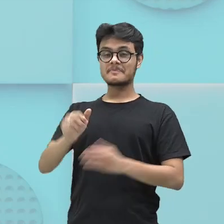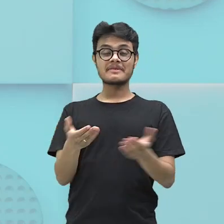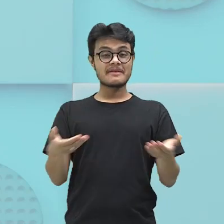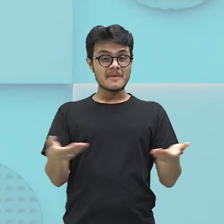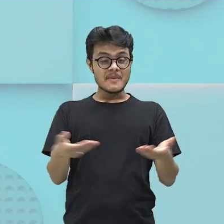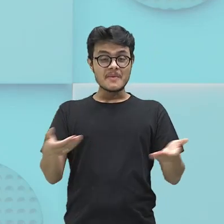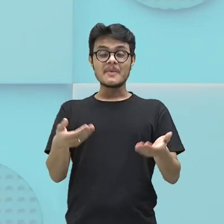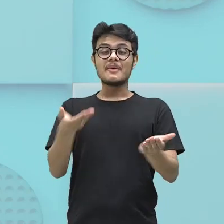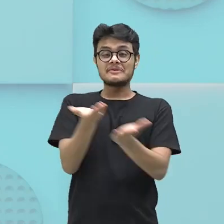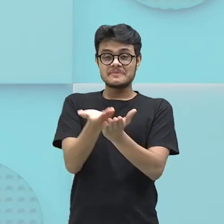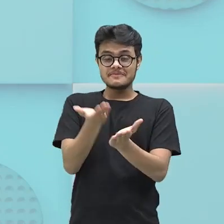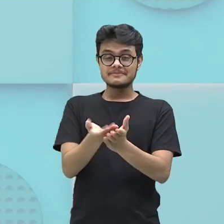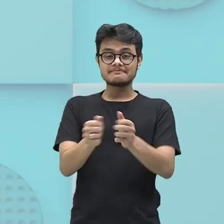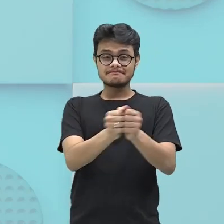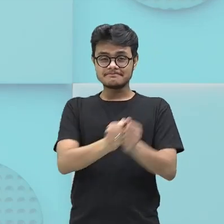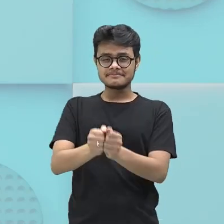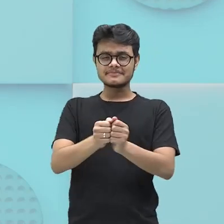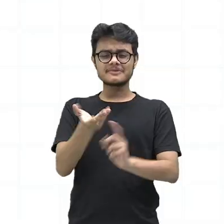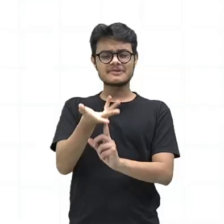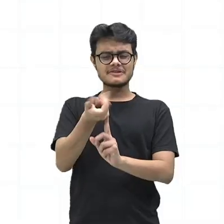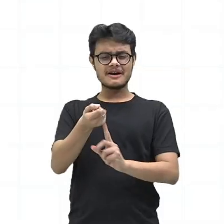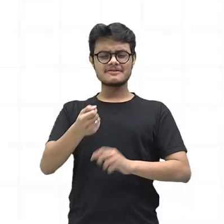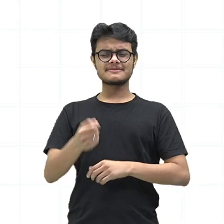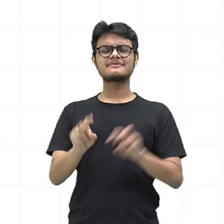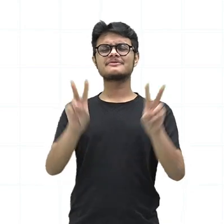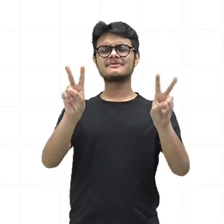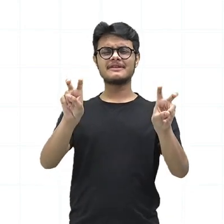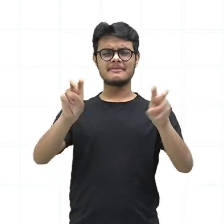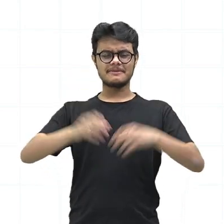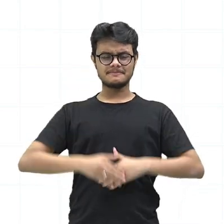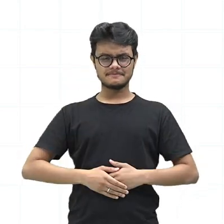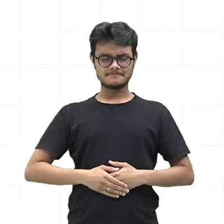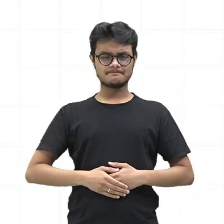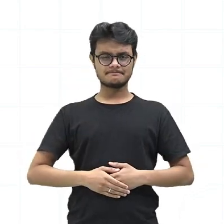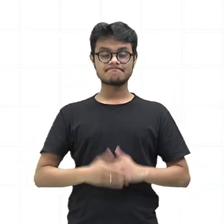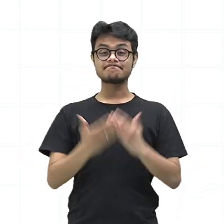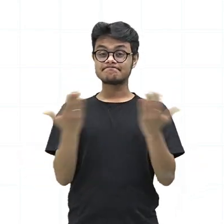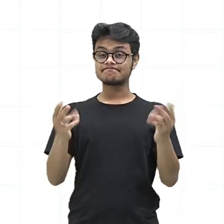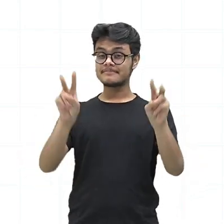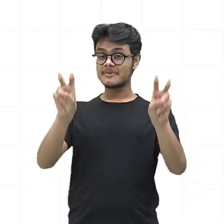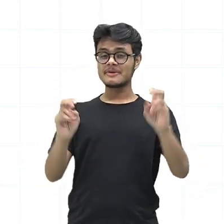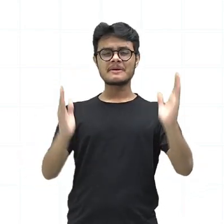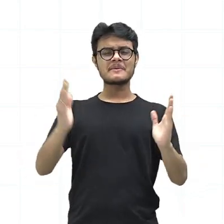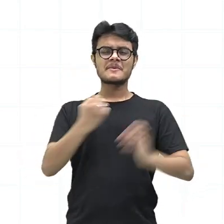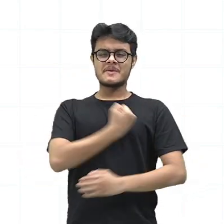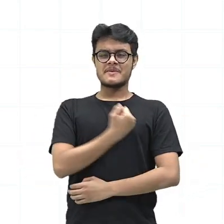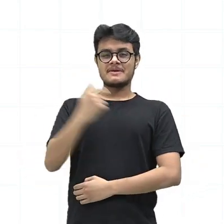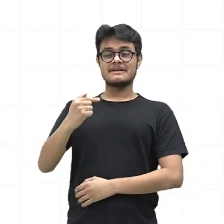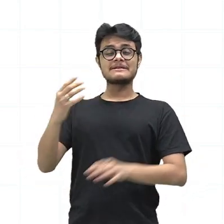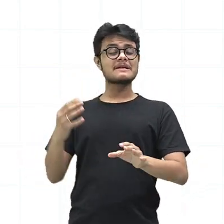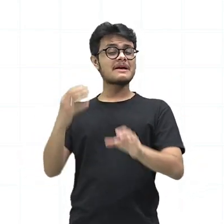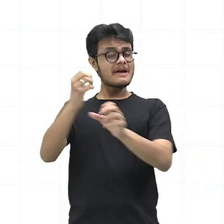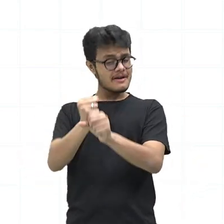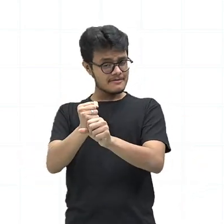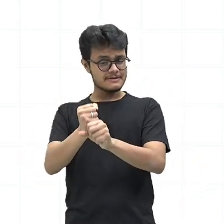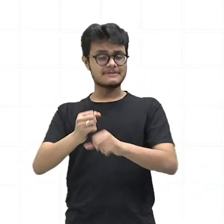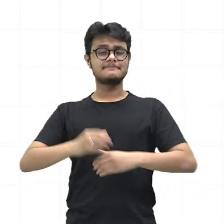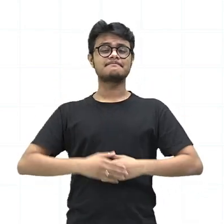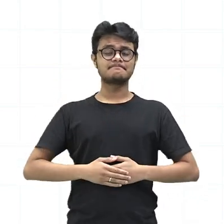acompanhando vocês nesta aula. Vamos ver o conteúdo da nossa aula? Esta é a nossa aula de número 7 e nós teremos revisão